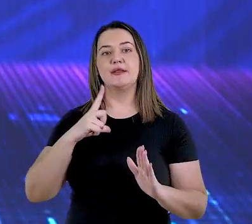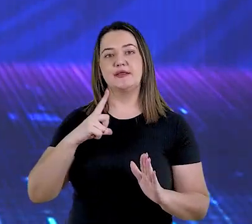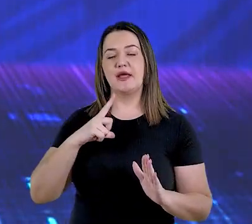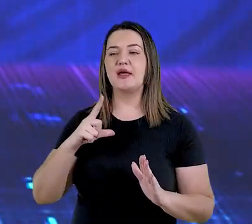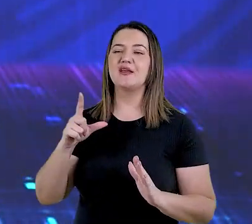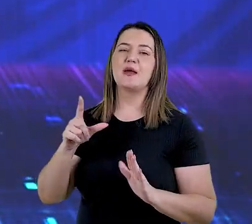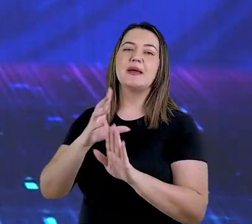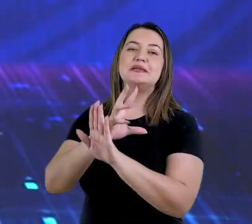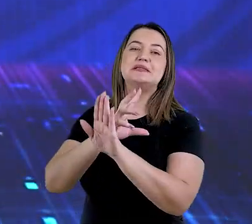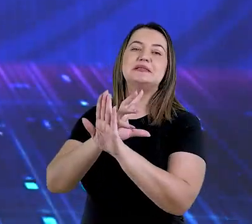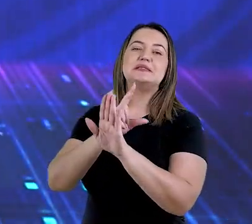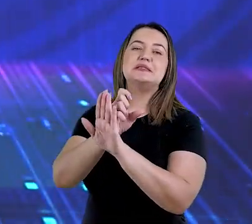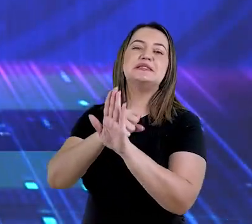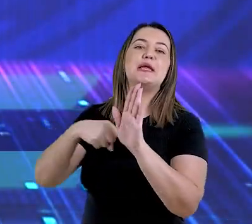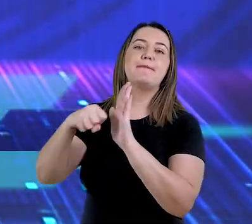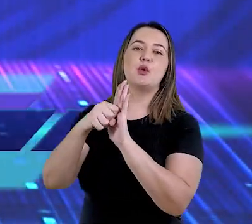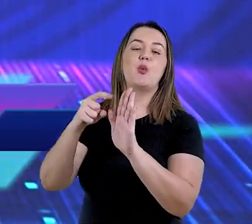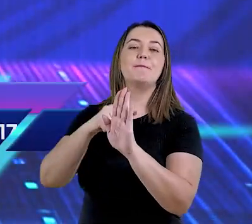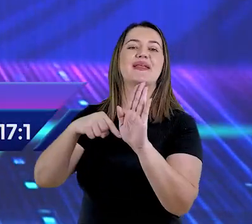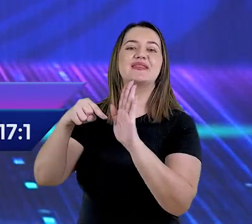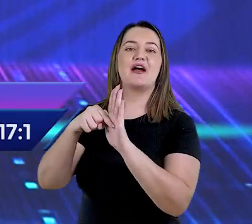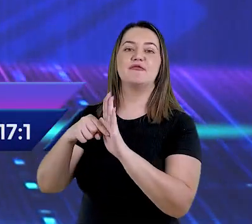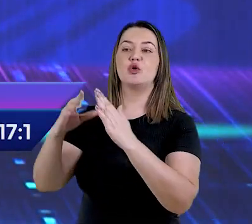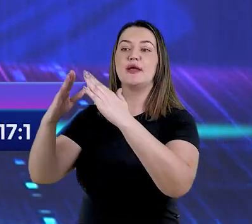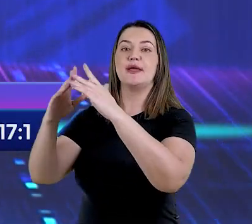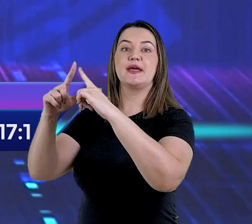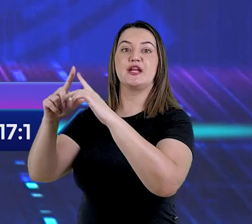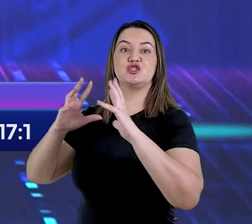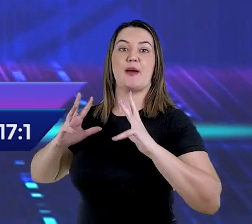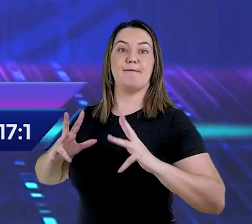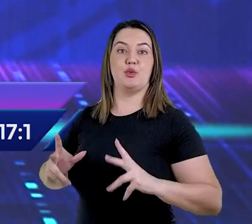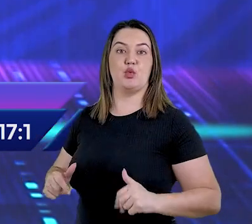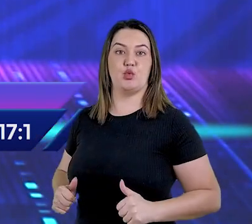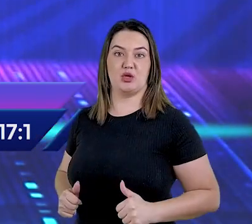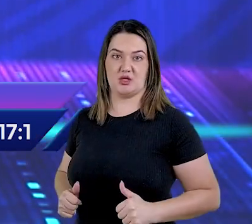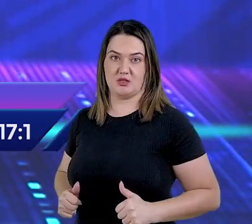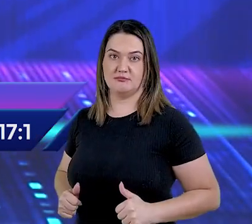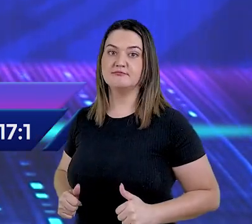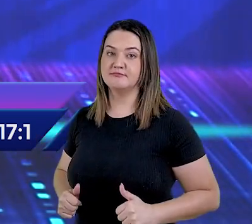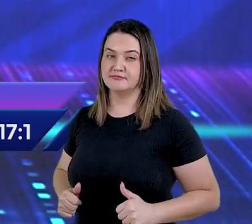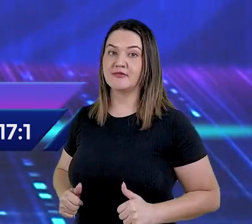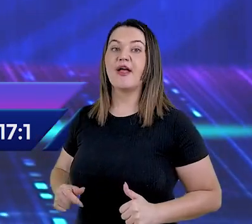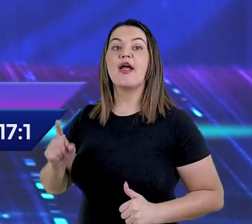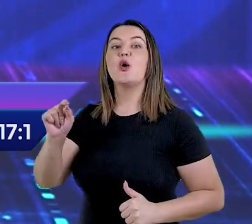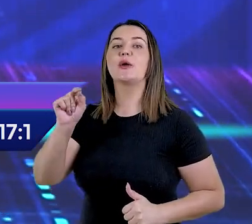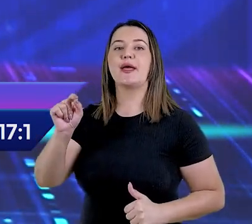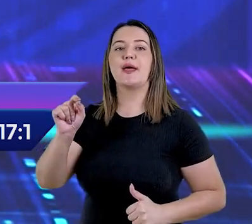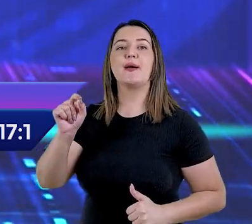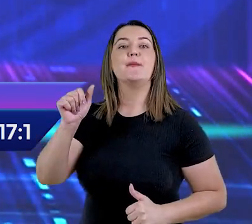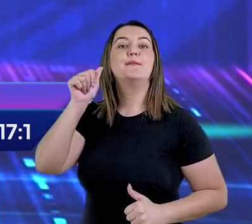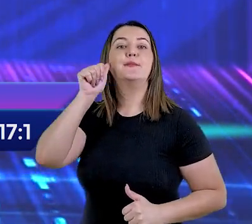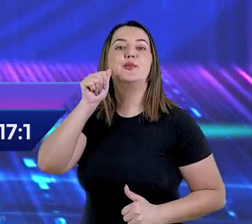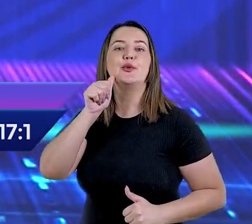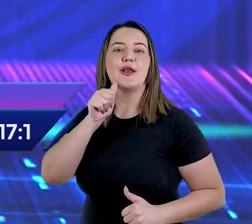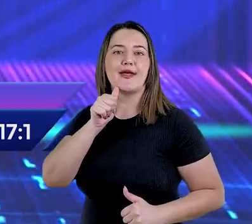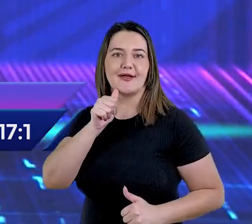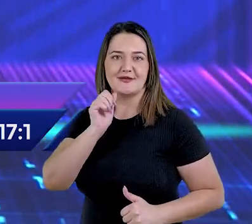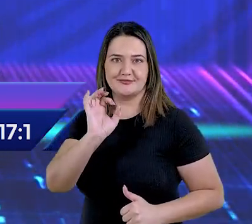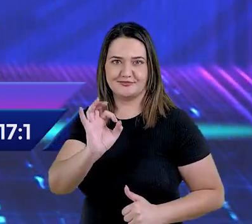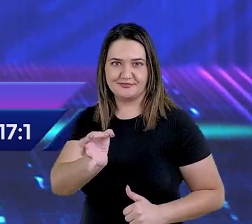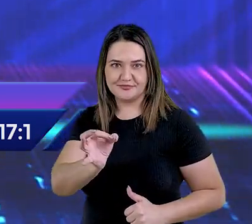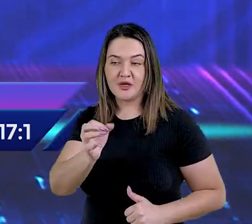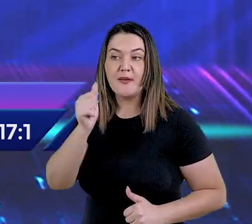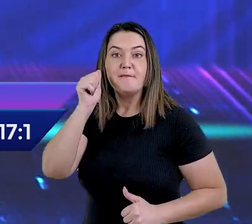da igreja pura, da igreja verdadeira de Deus. E esta igreja verdadeira, ela é representada por uma